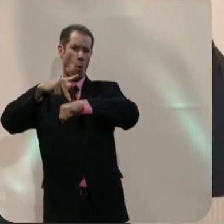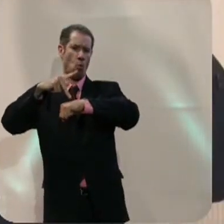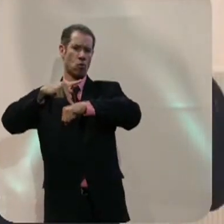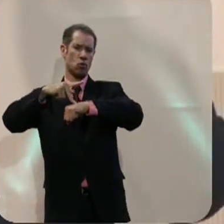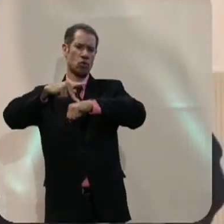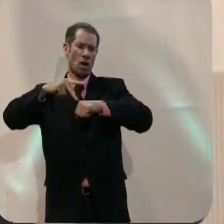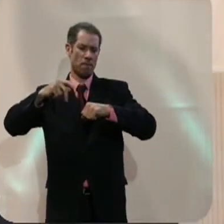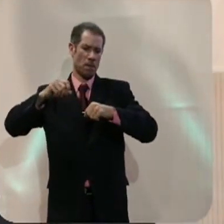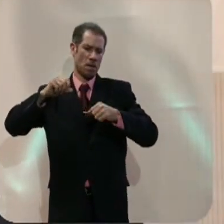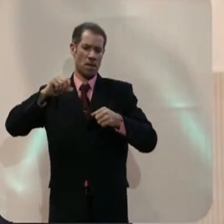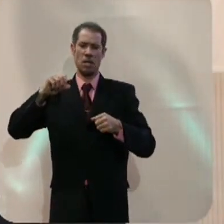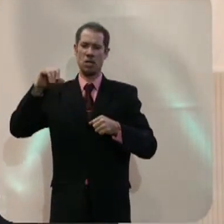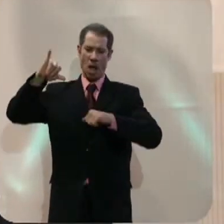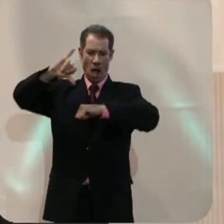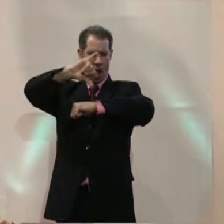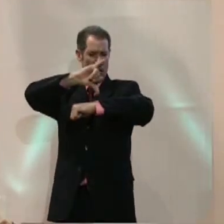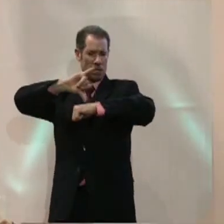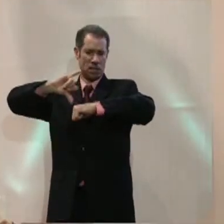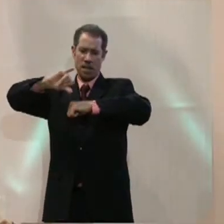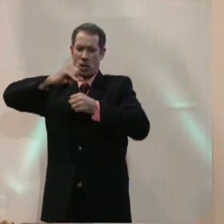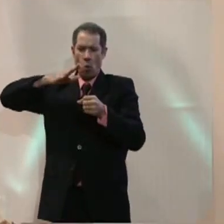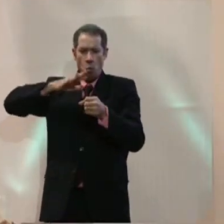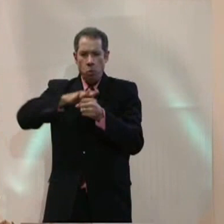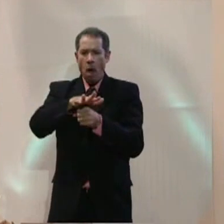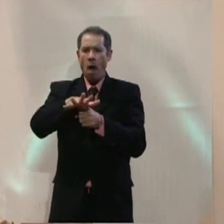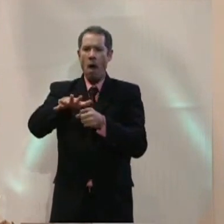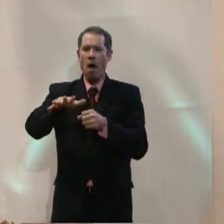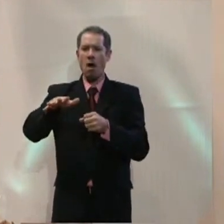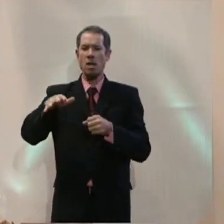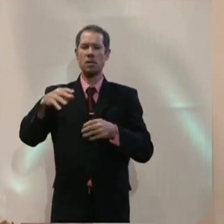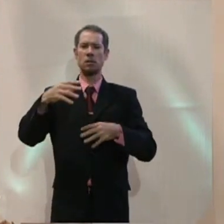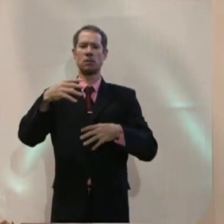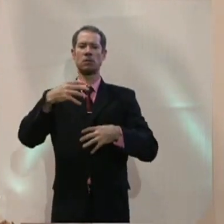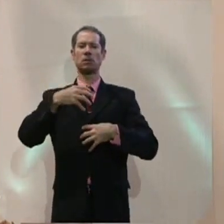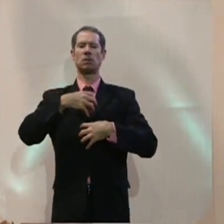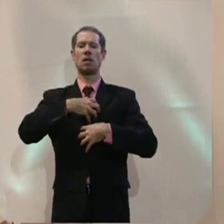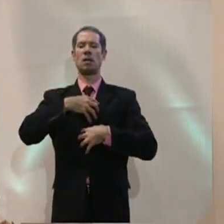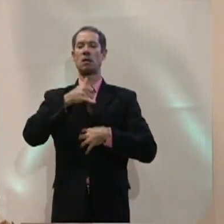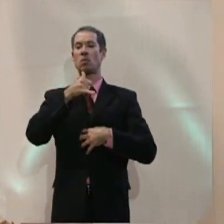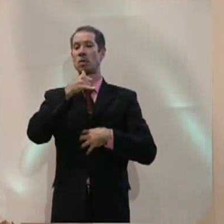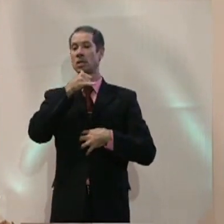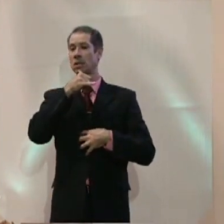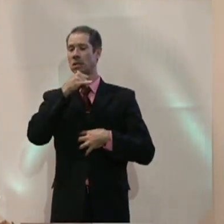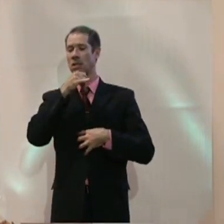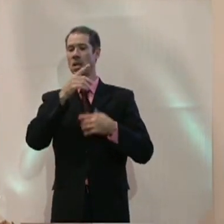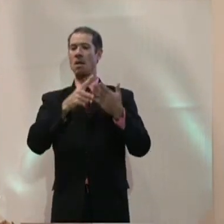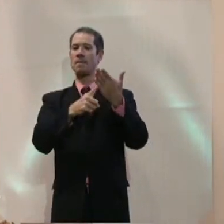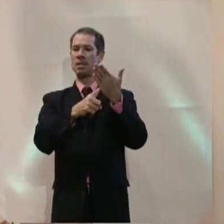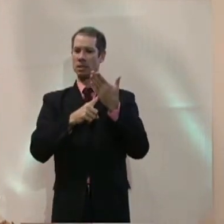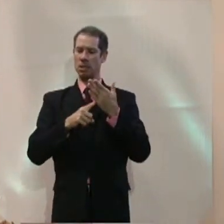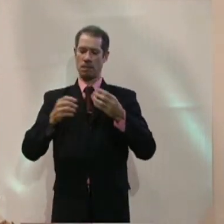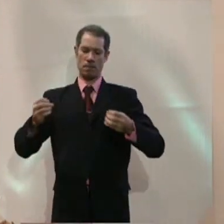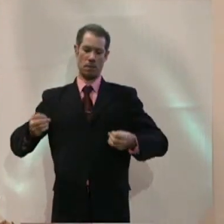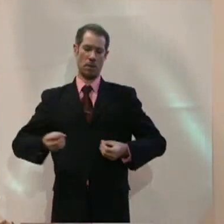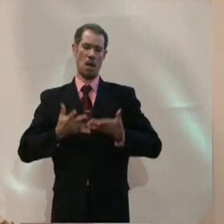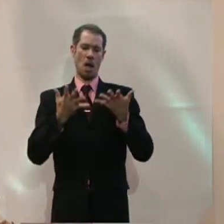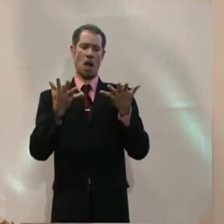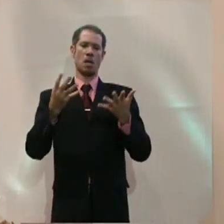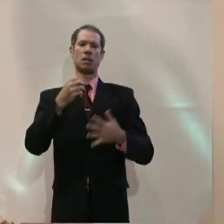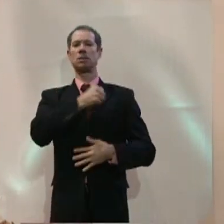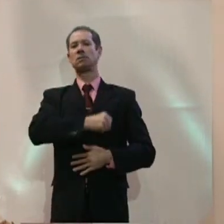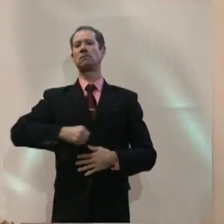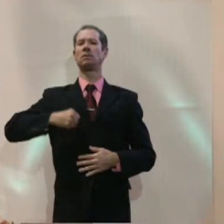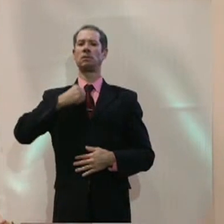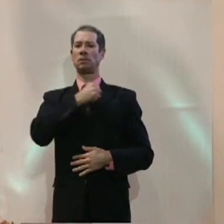despejava torrentes de azeite. E o próximo sentimento de tristeza, que é representado por essa expressão tenho